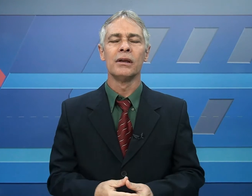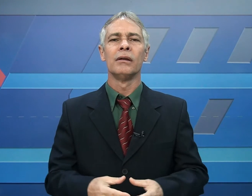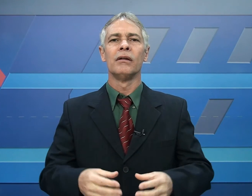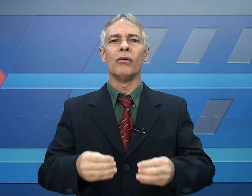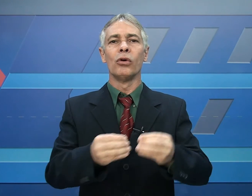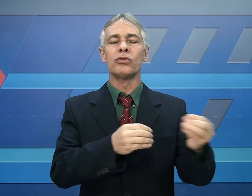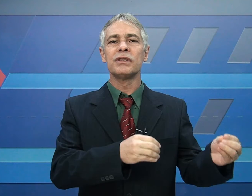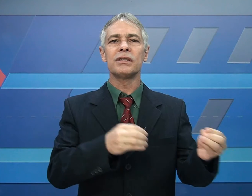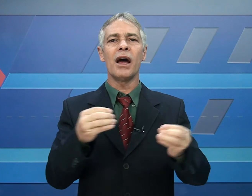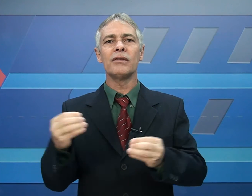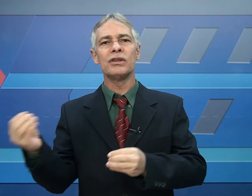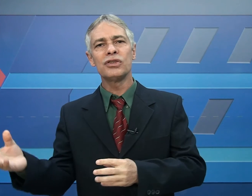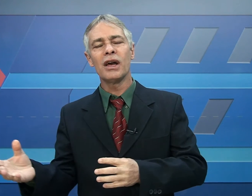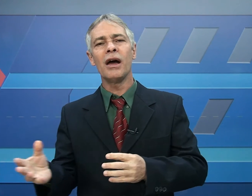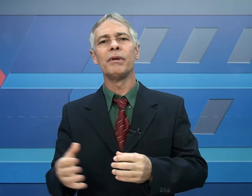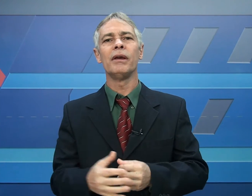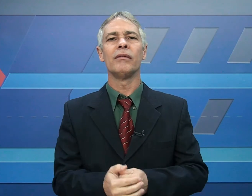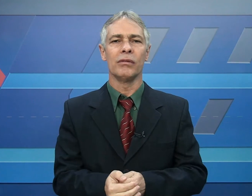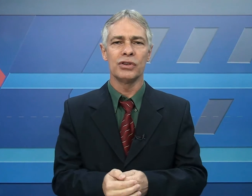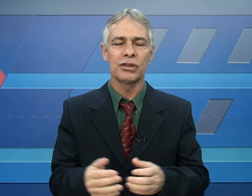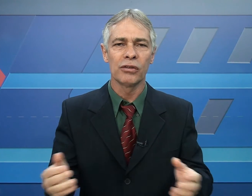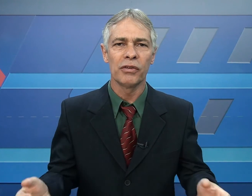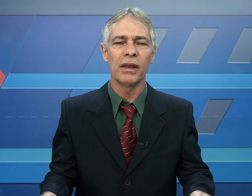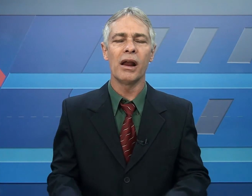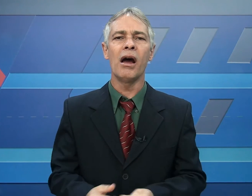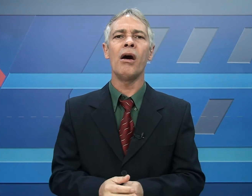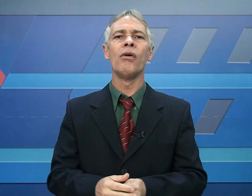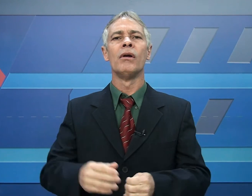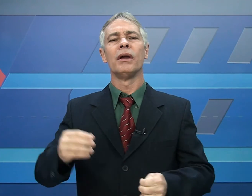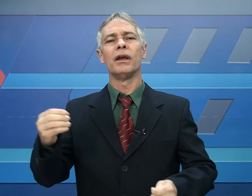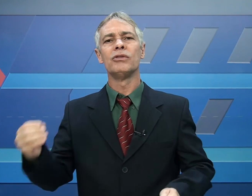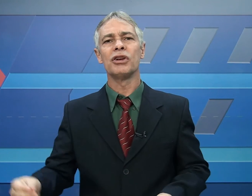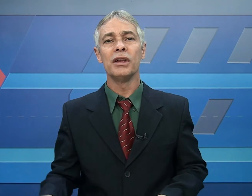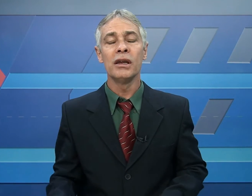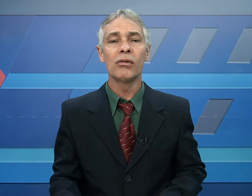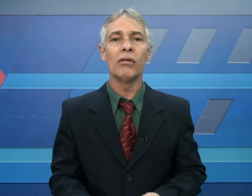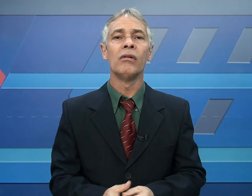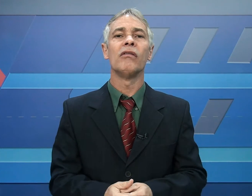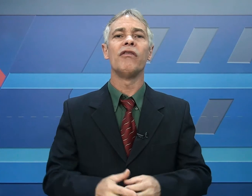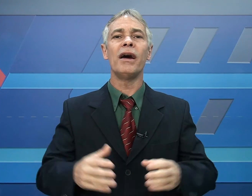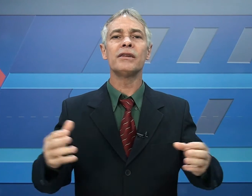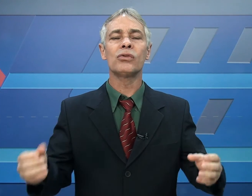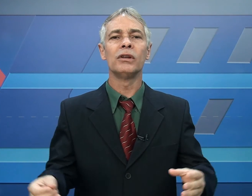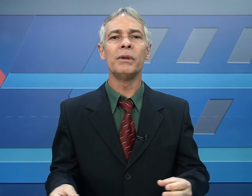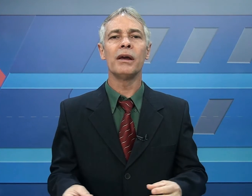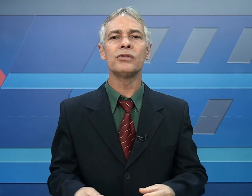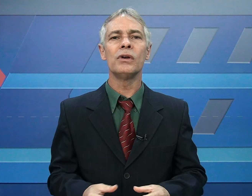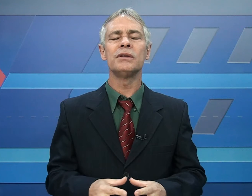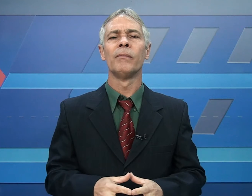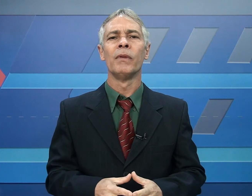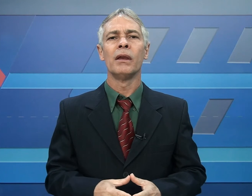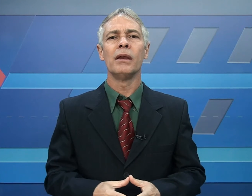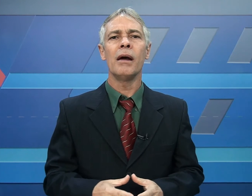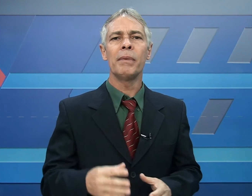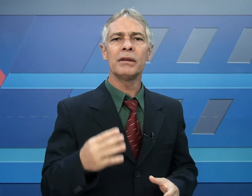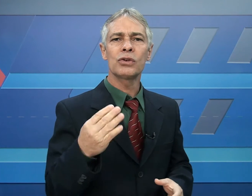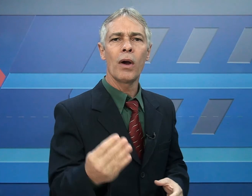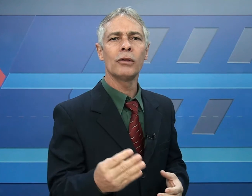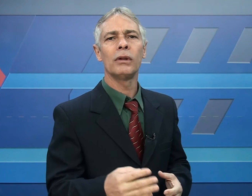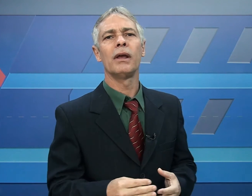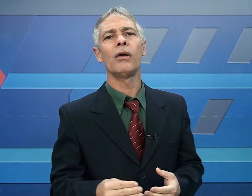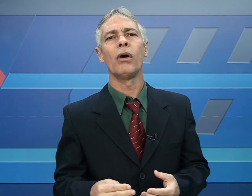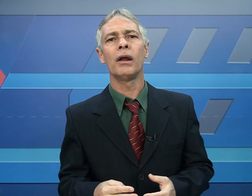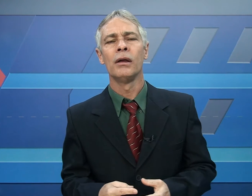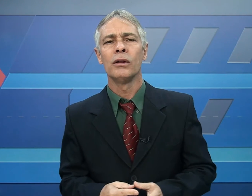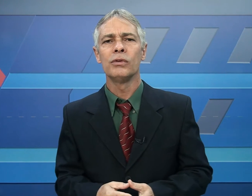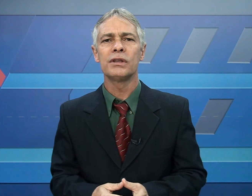Gerais. Outros estados, a gente sabe, né, Distrito Federal, Rio de Janeiro, com várias contaminações, e apenas